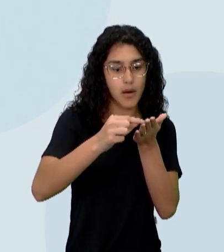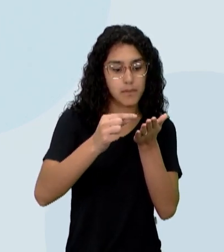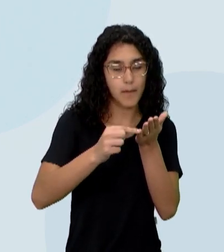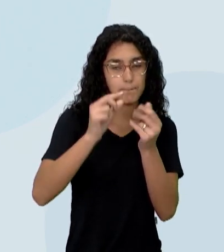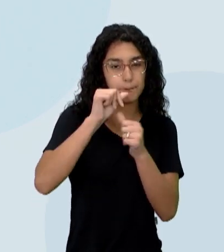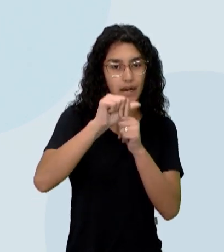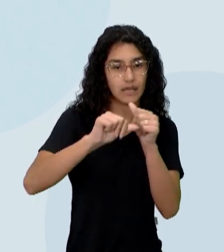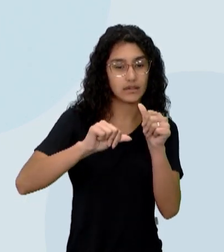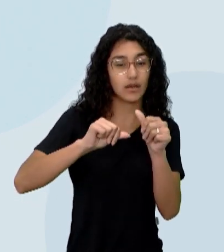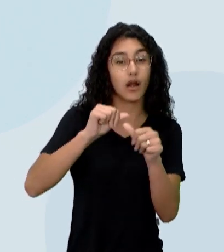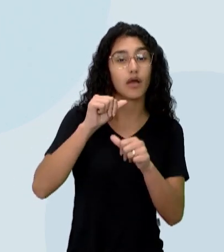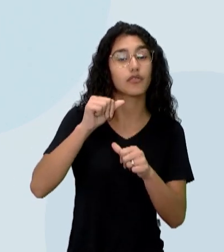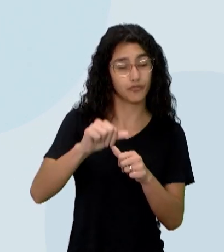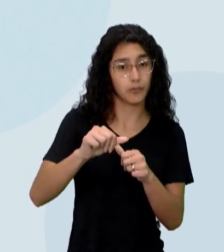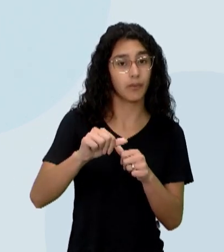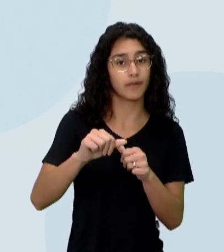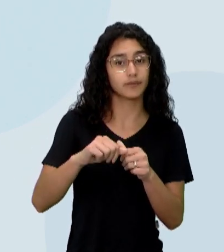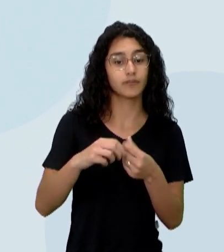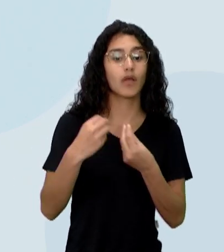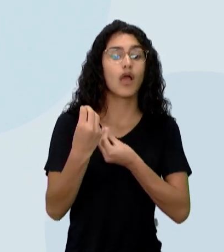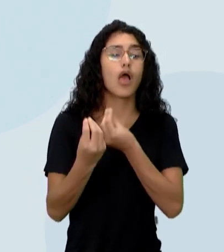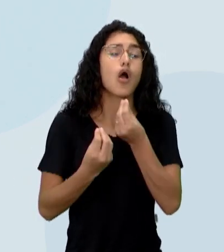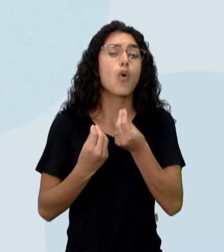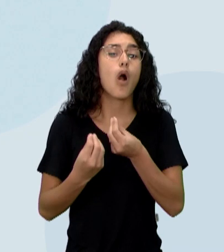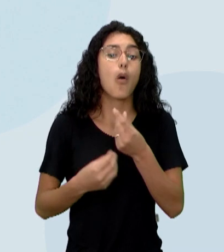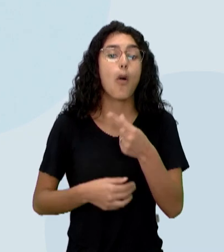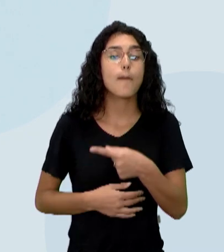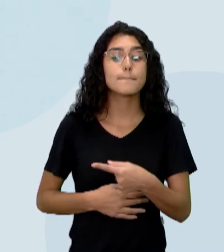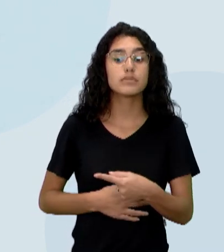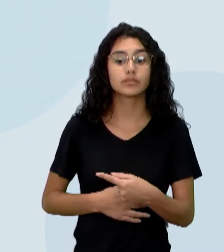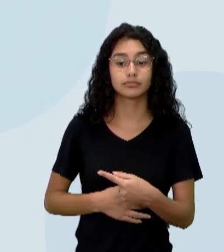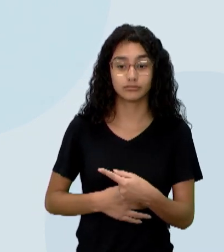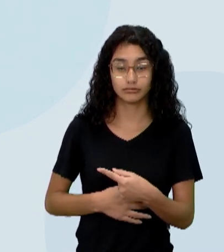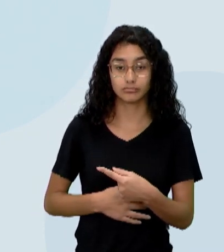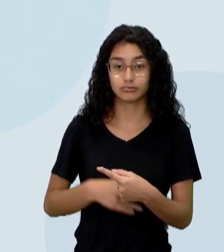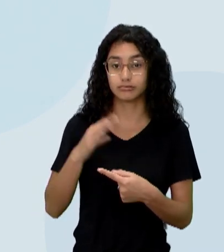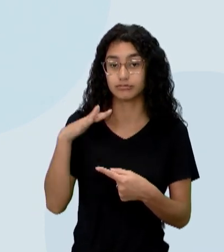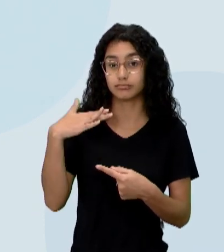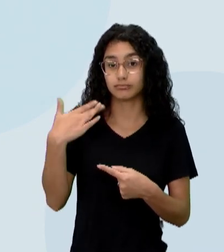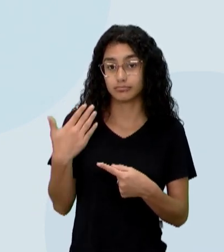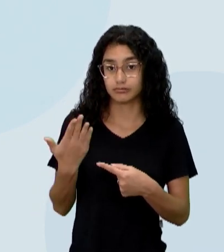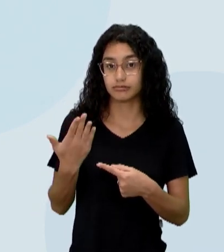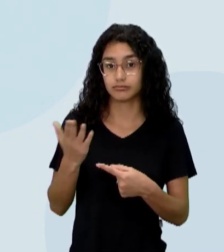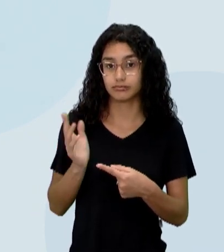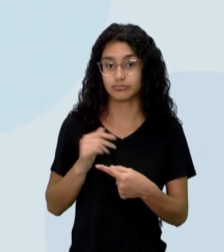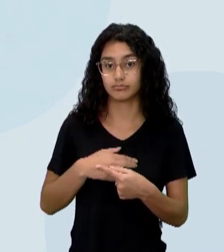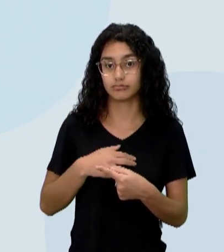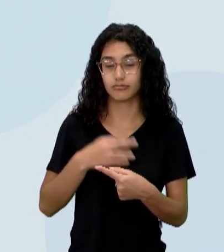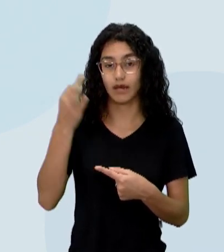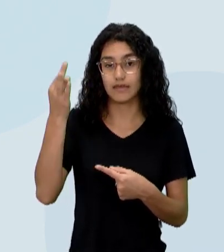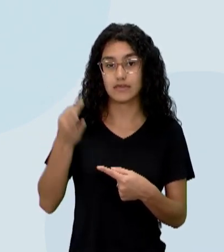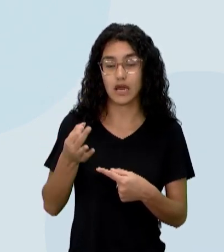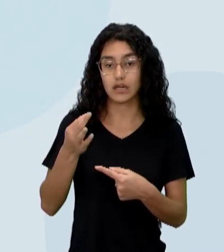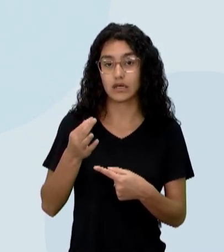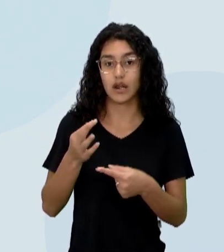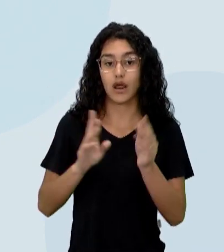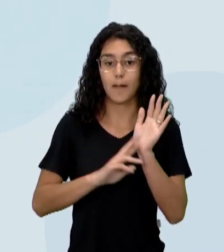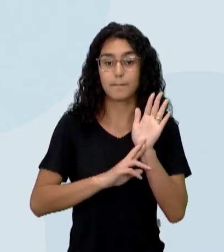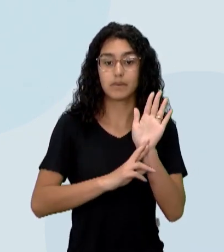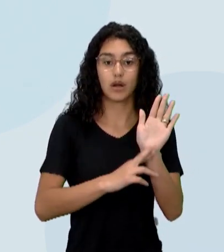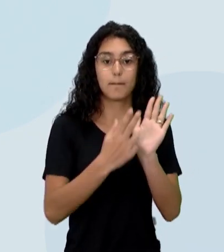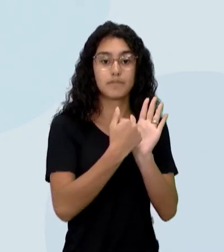numa figura tridimensional, qual dessas alternativas seria a figura tridimensional representada por